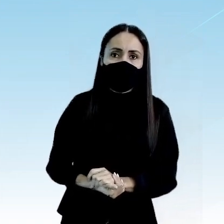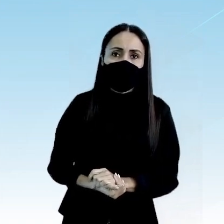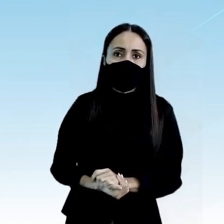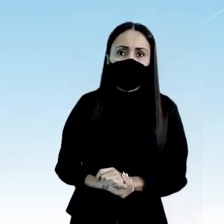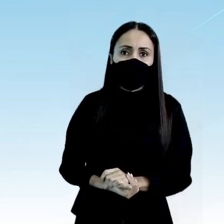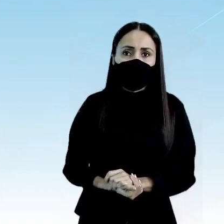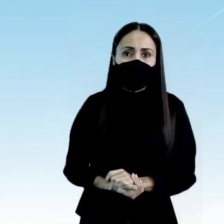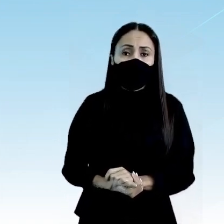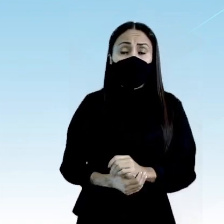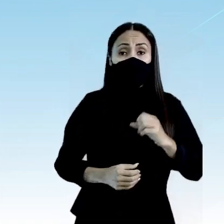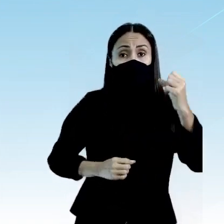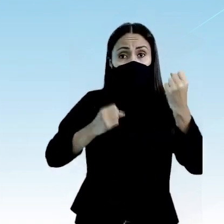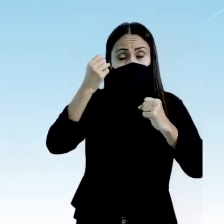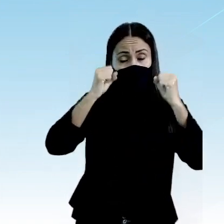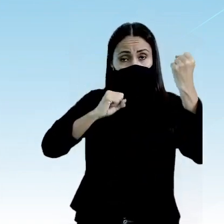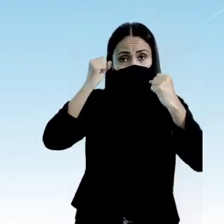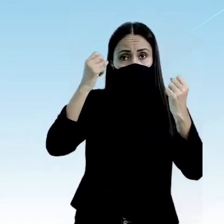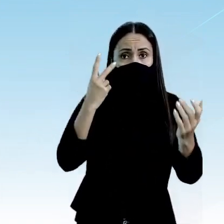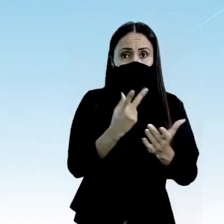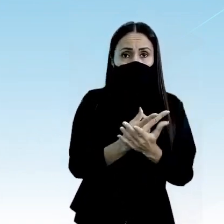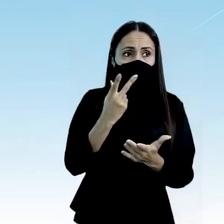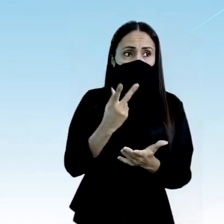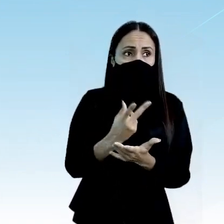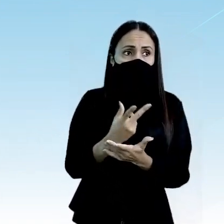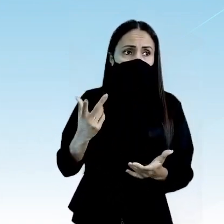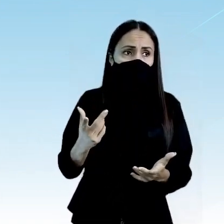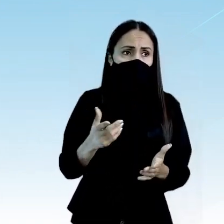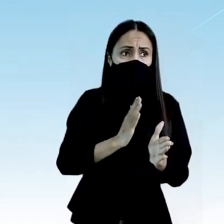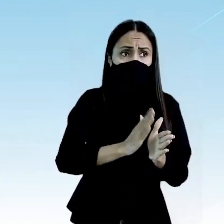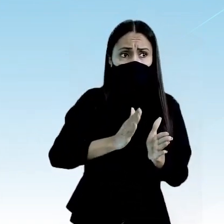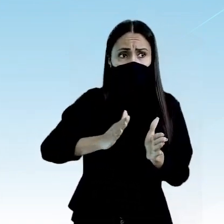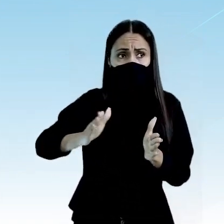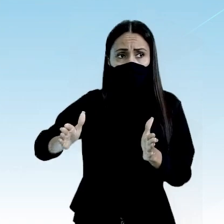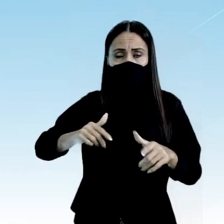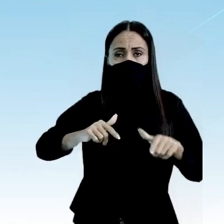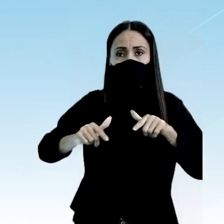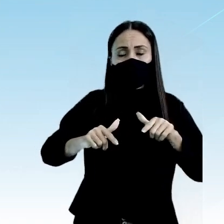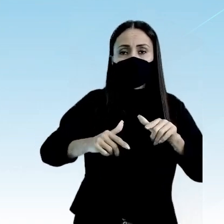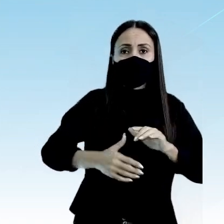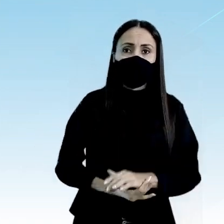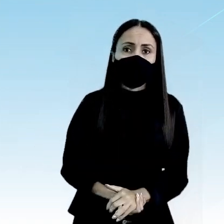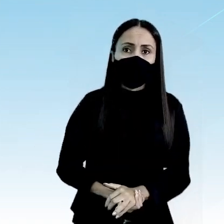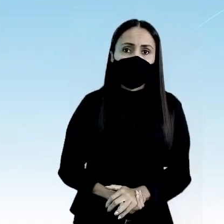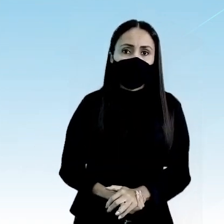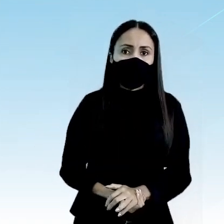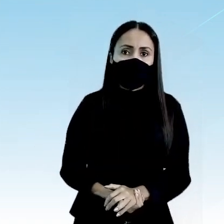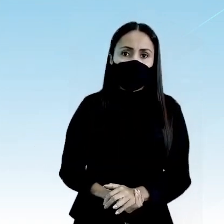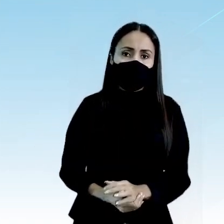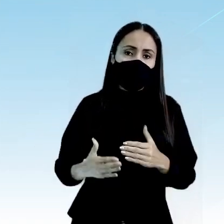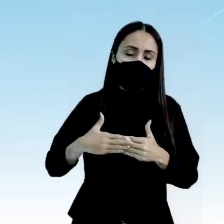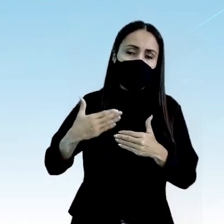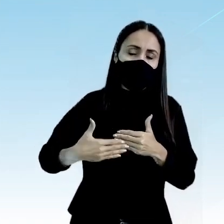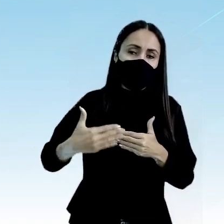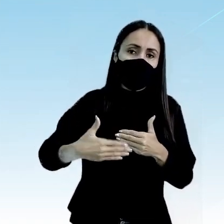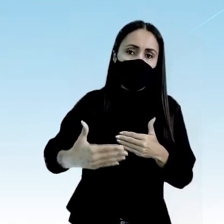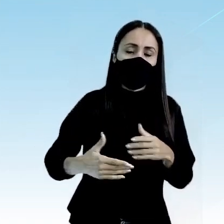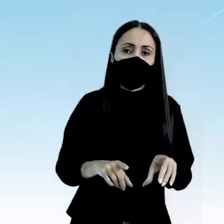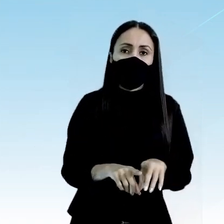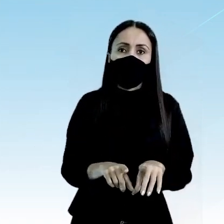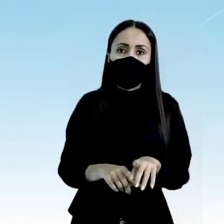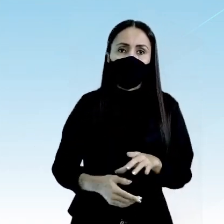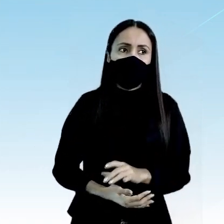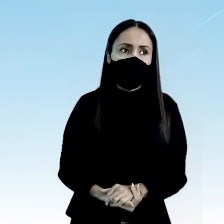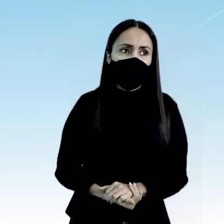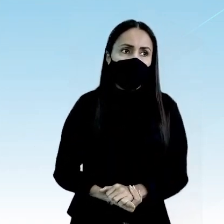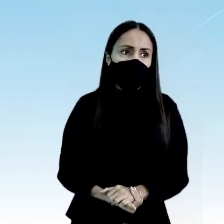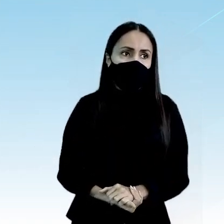fábrica, ocorreram o quê? Uma divisão muito maior do trabalho e, consequentemente,